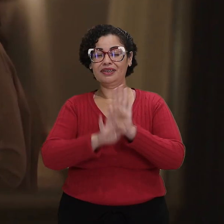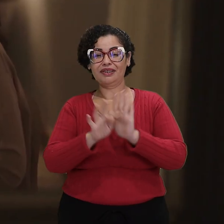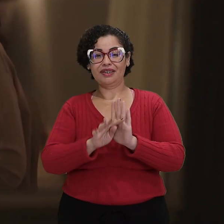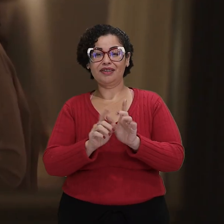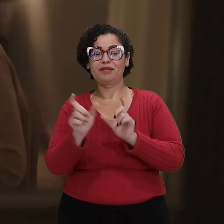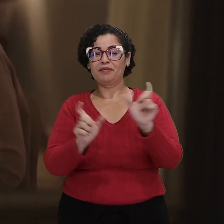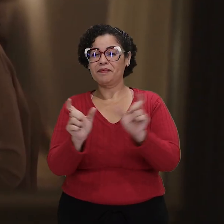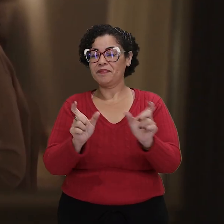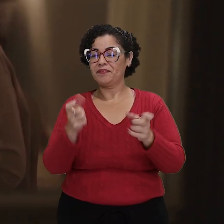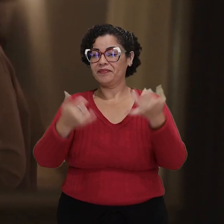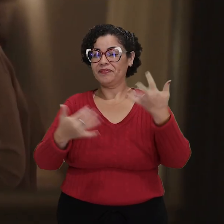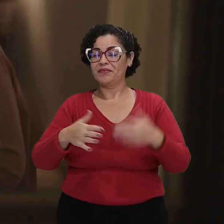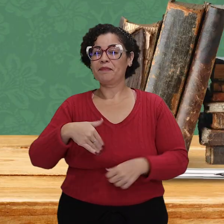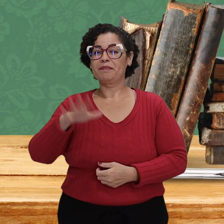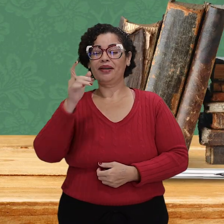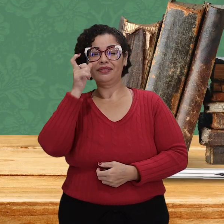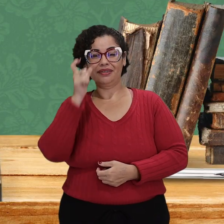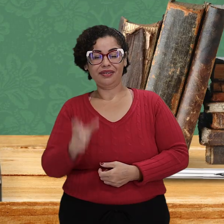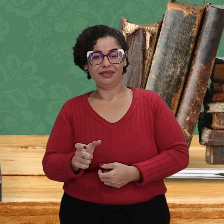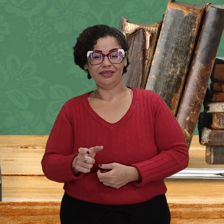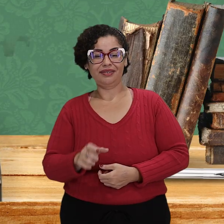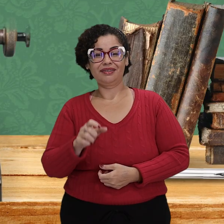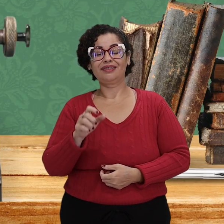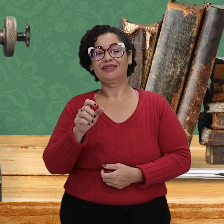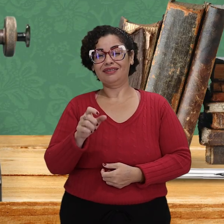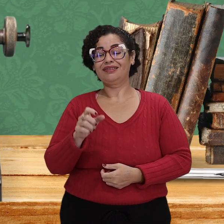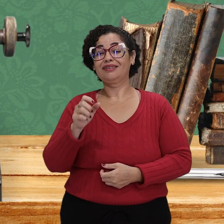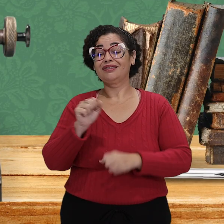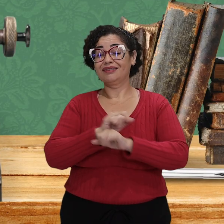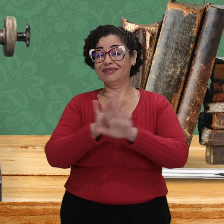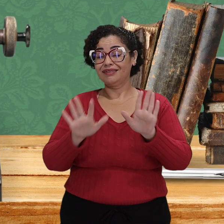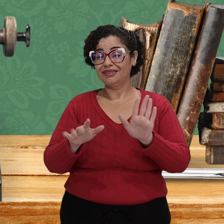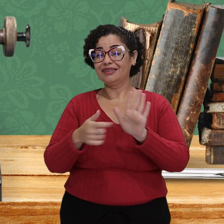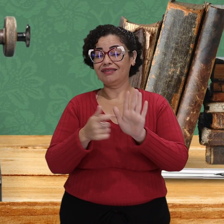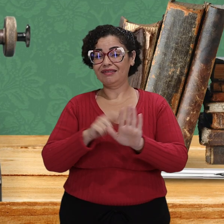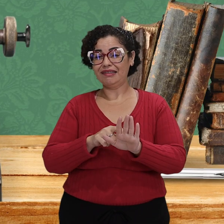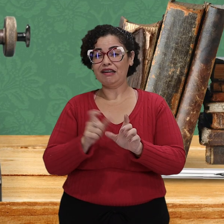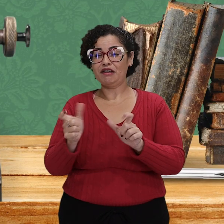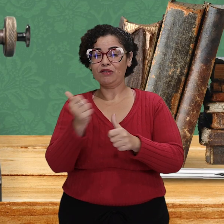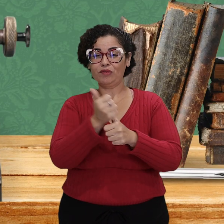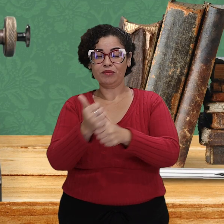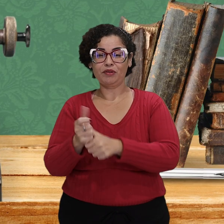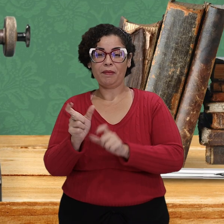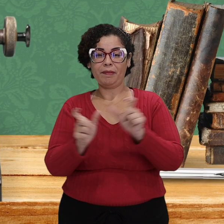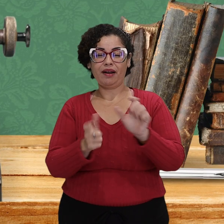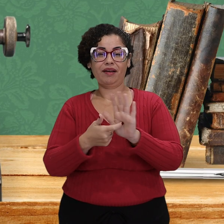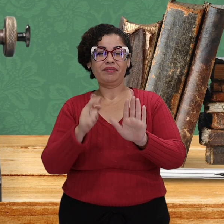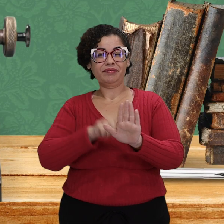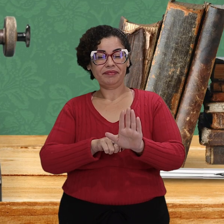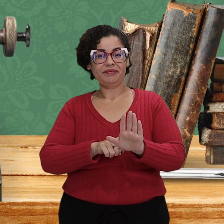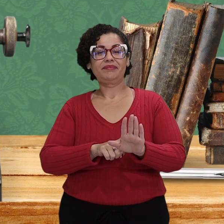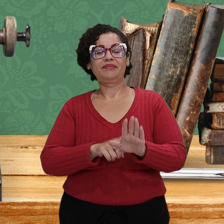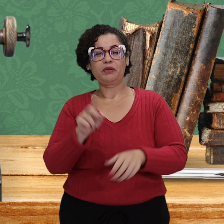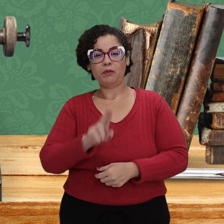os textos e as falas muito mais interessantes: a sinestesia e a perífrase. Essas figuras